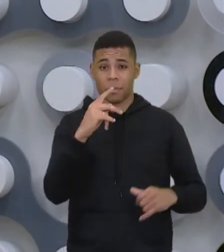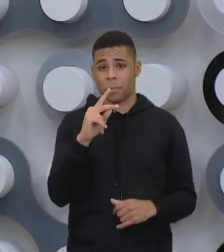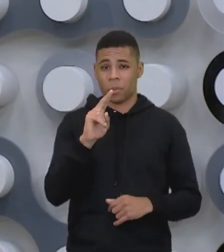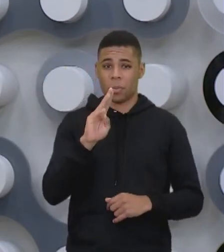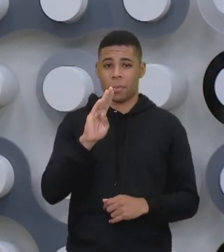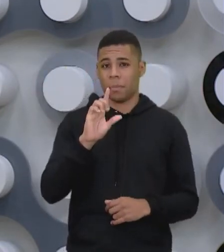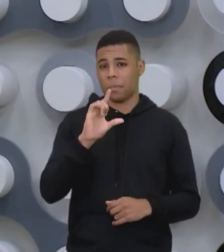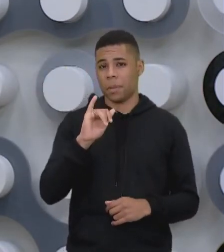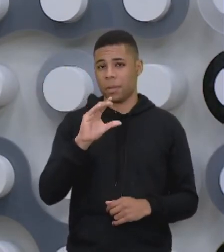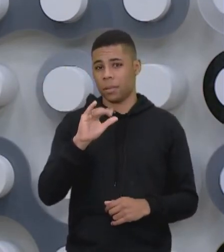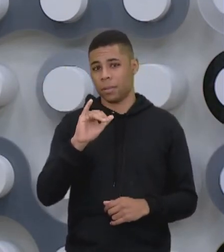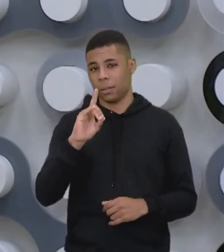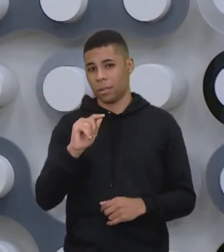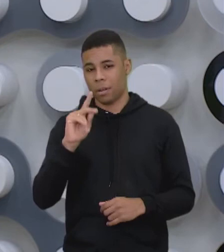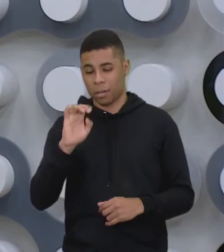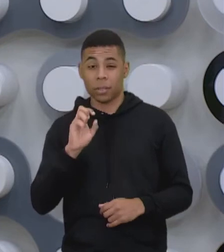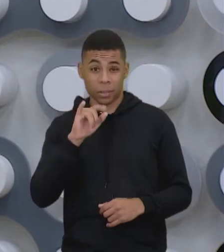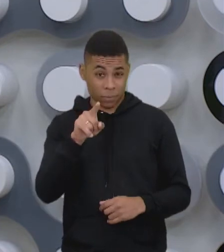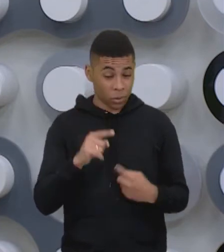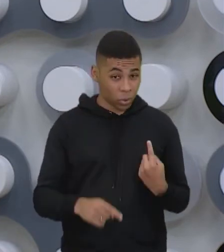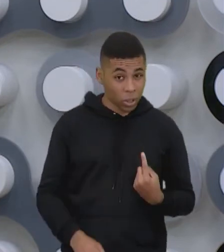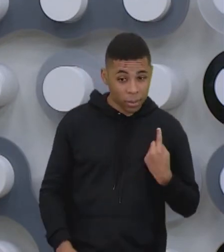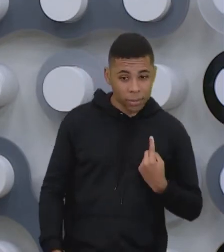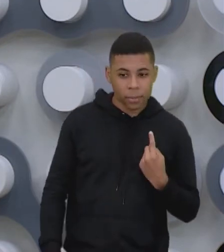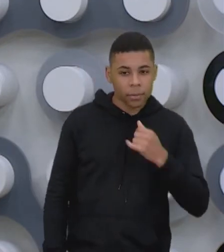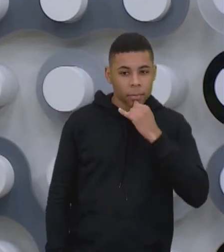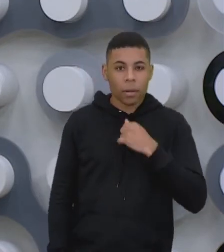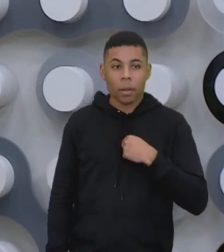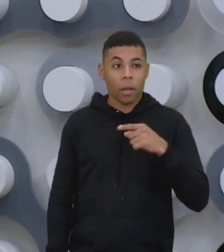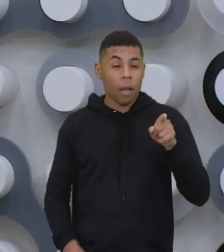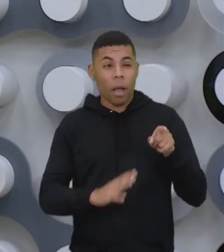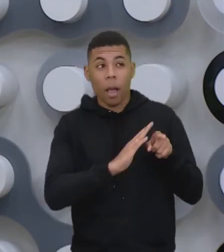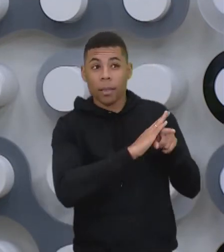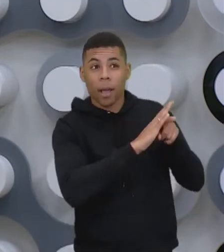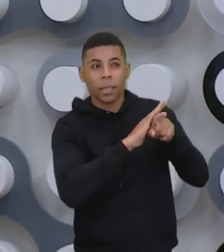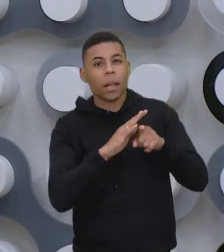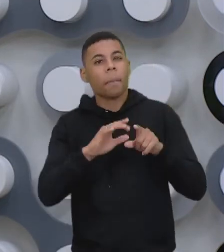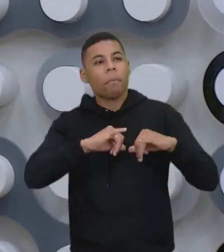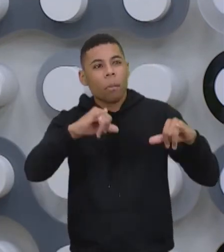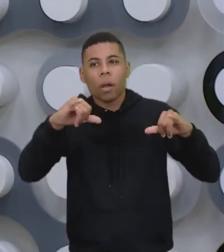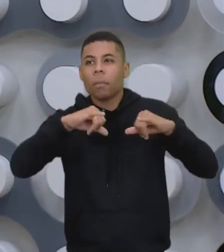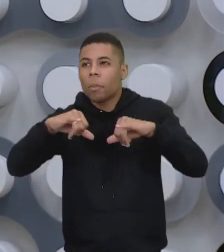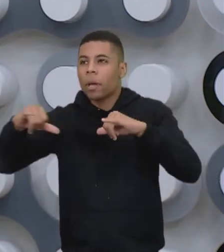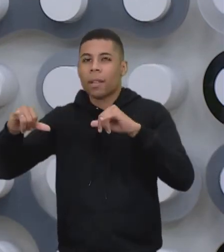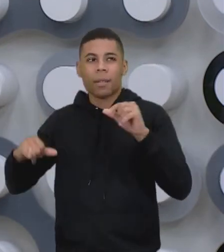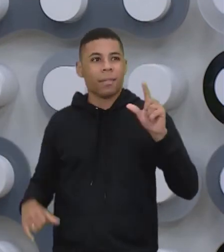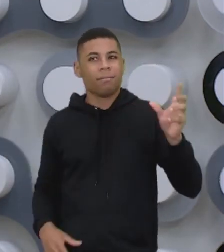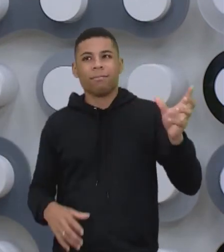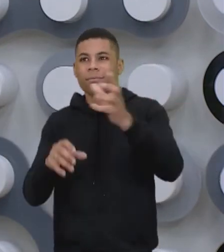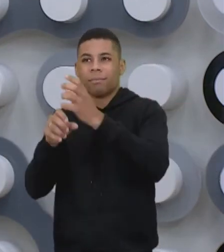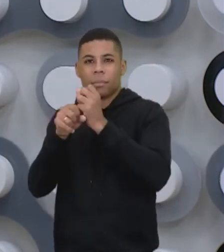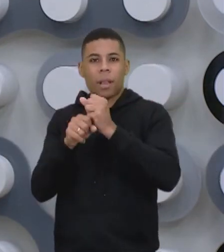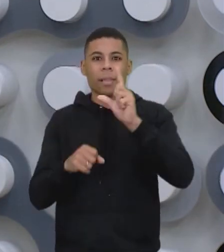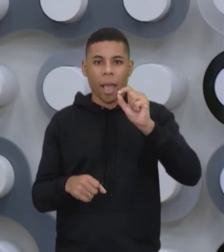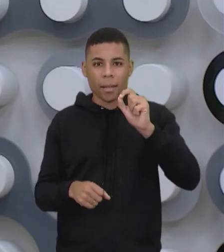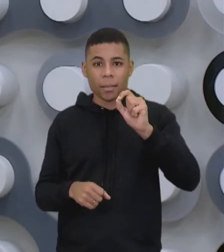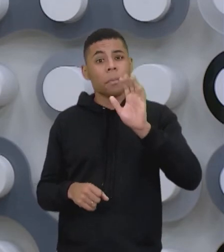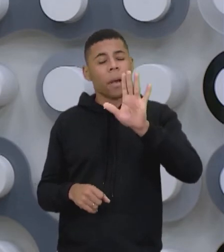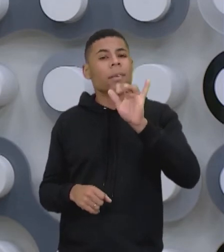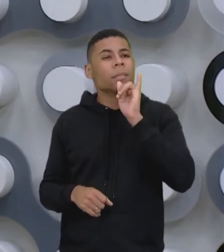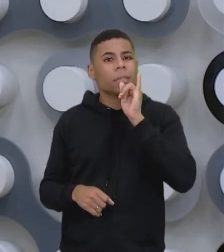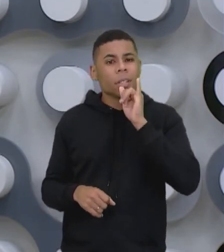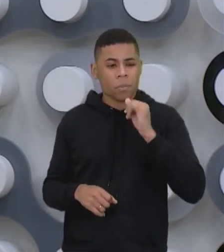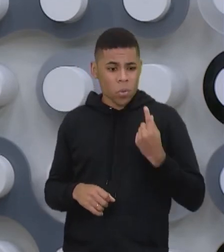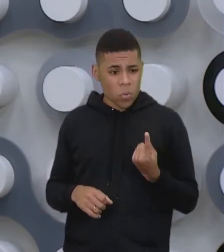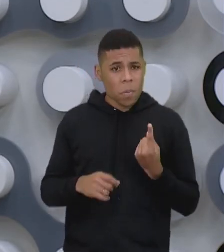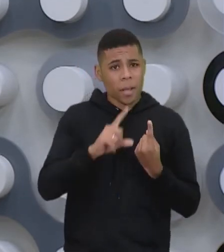você for fazer o trabalho sozinho, você vê, sei lá, analisar 10 propagandas, Poxa, se fizesse em 3 pessoas, seriam 30. Você